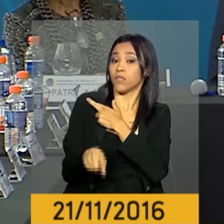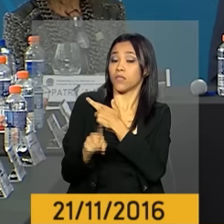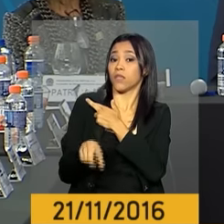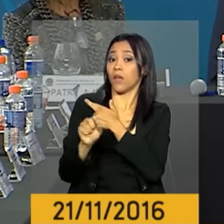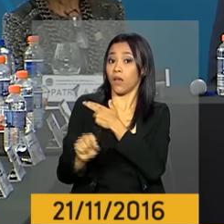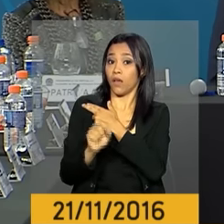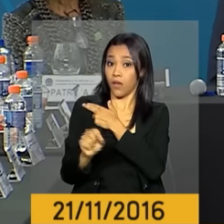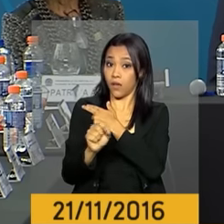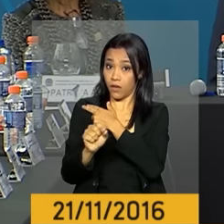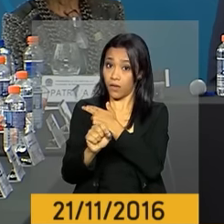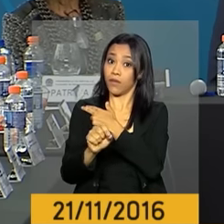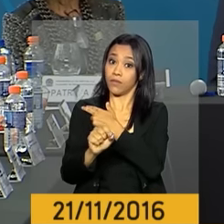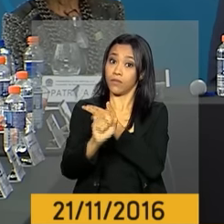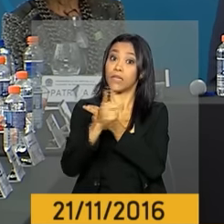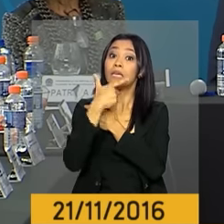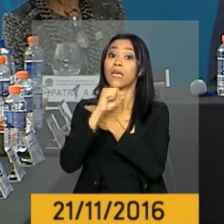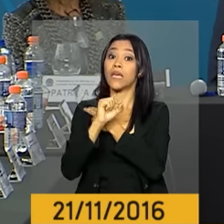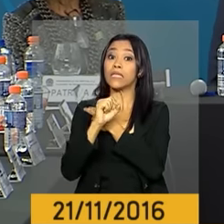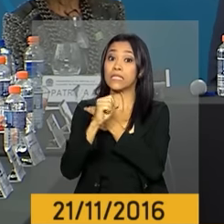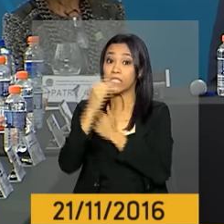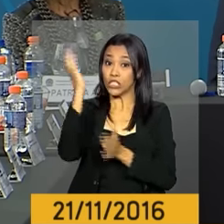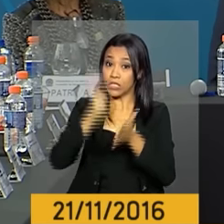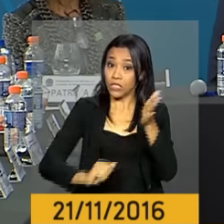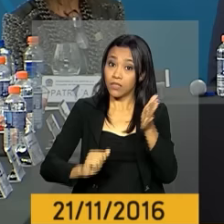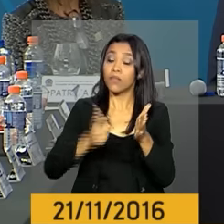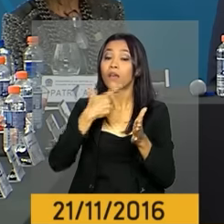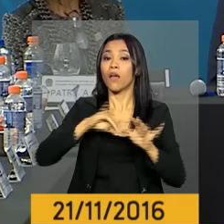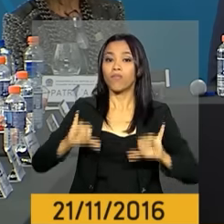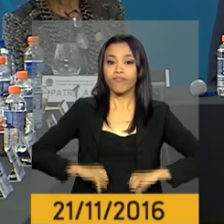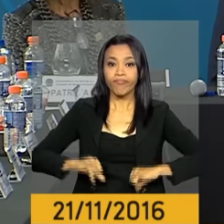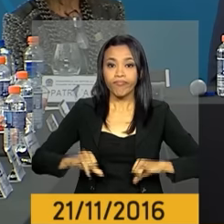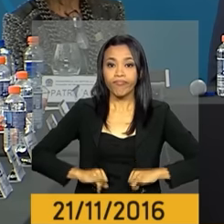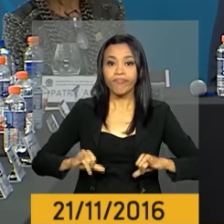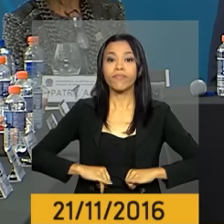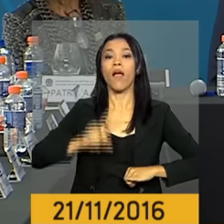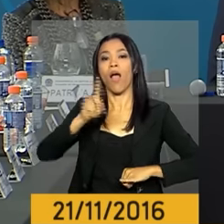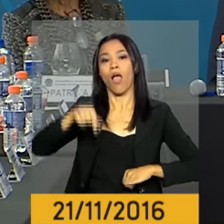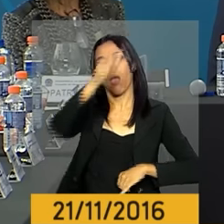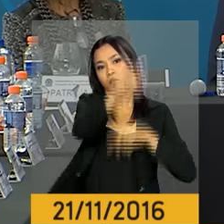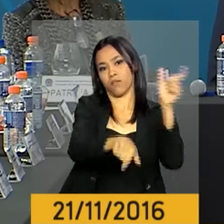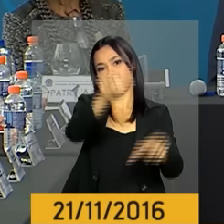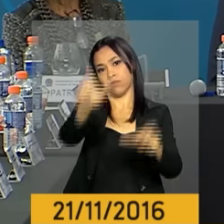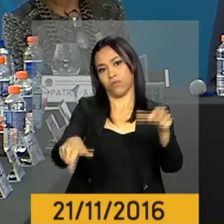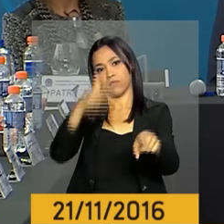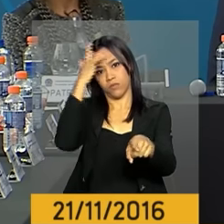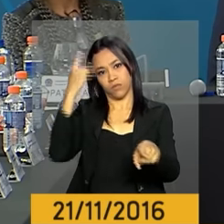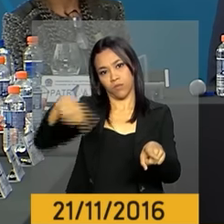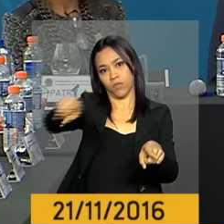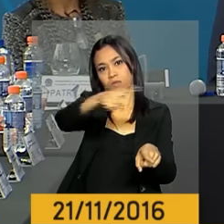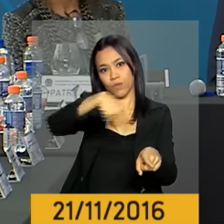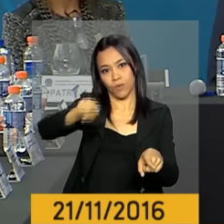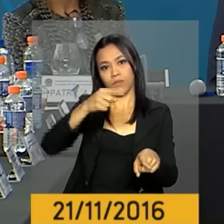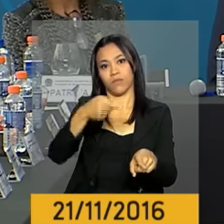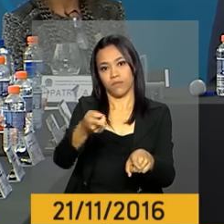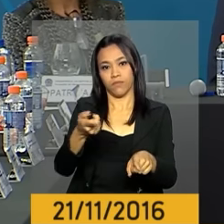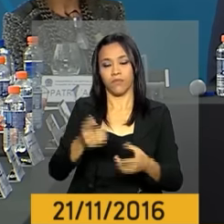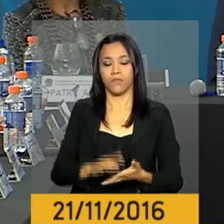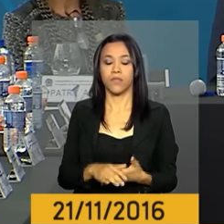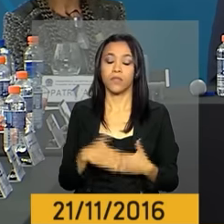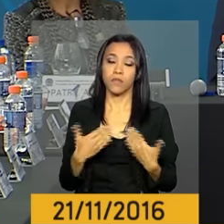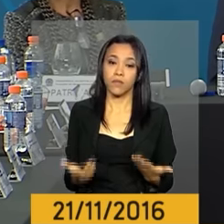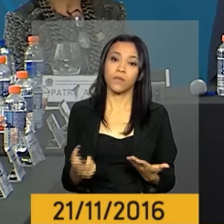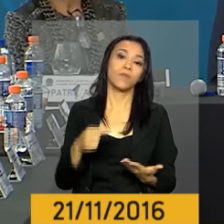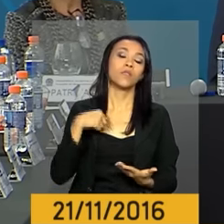exatamente o fenômeno contributivo das pessoas que fazem o dinheiro público. E